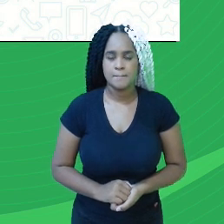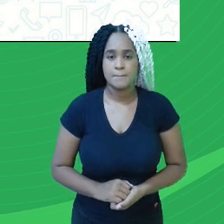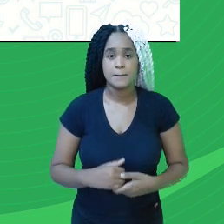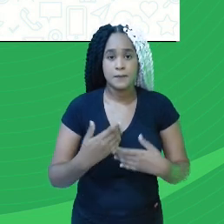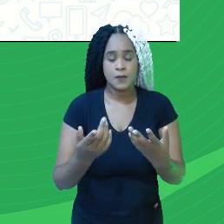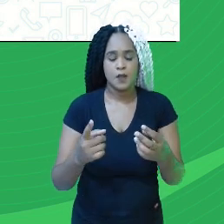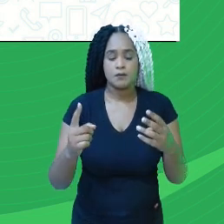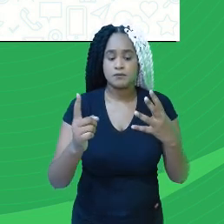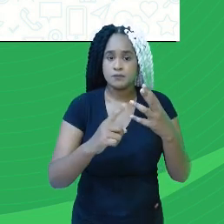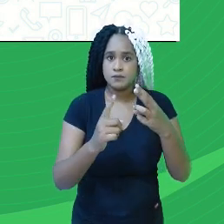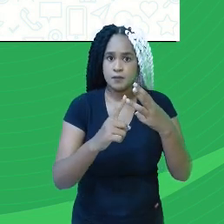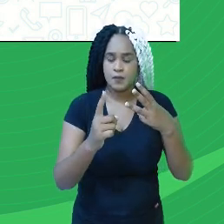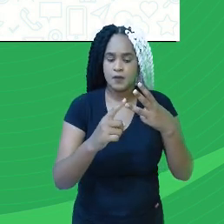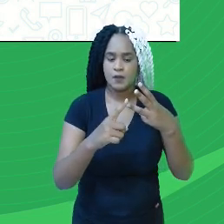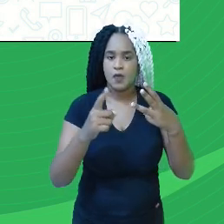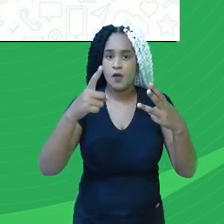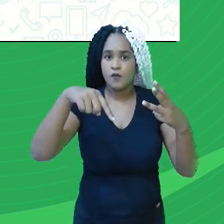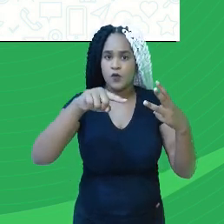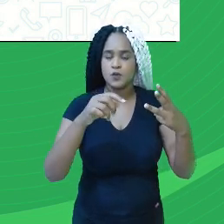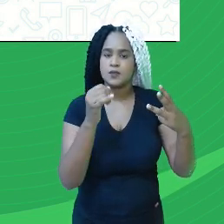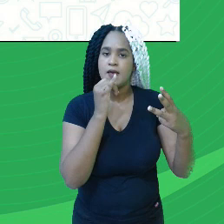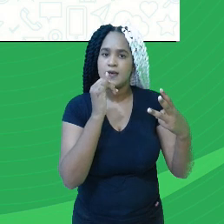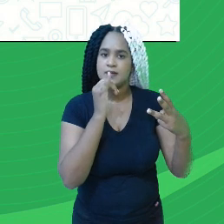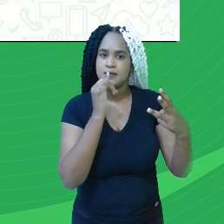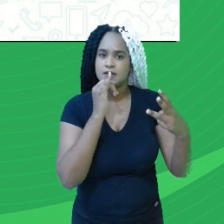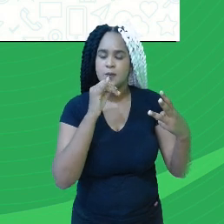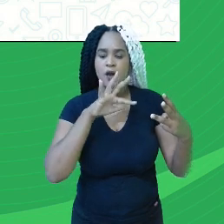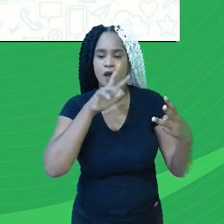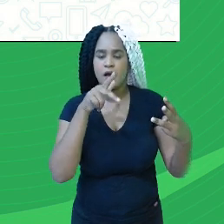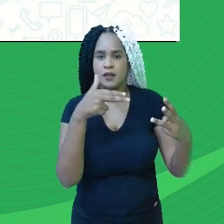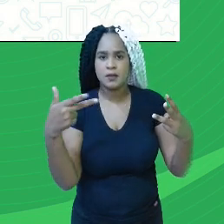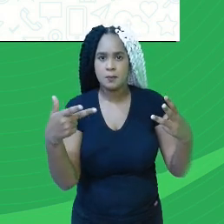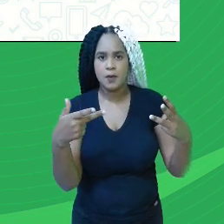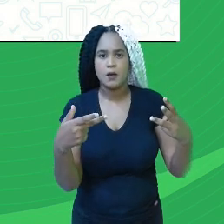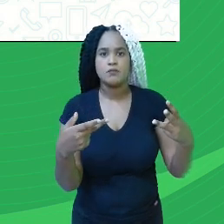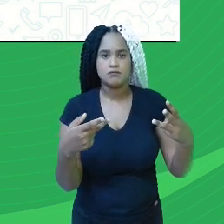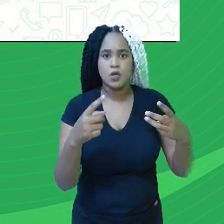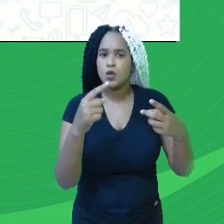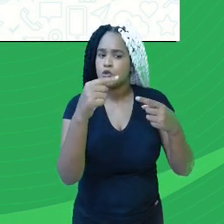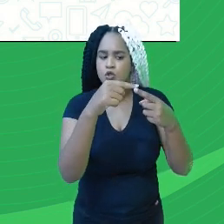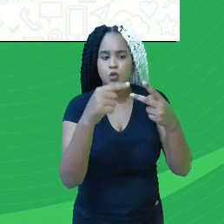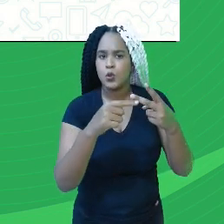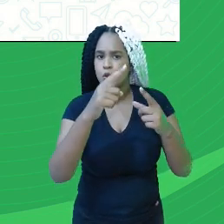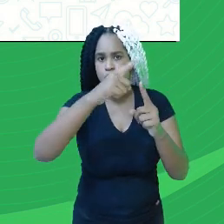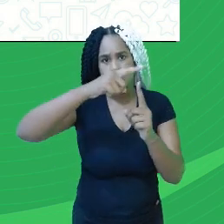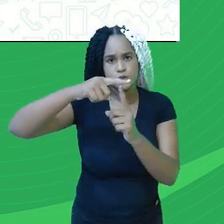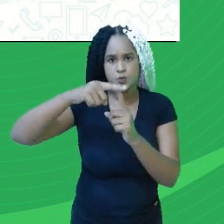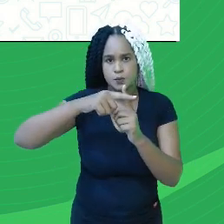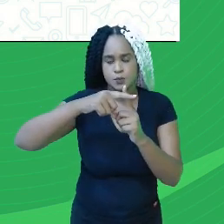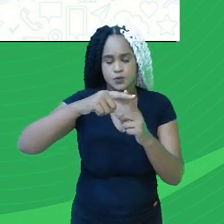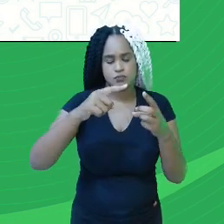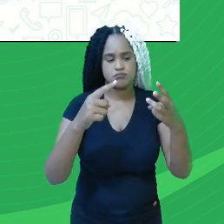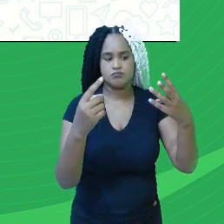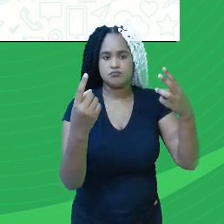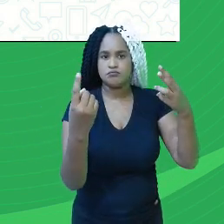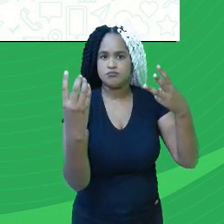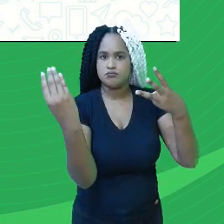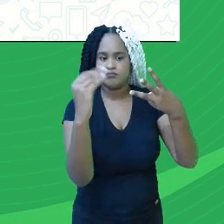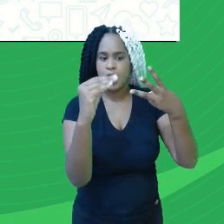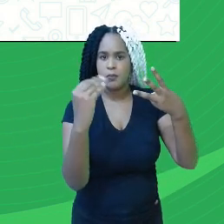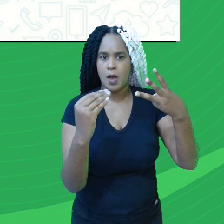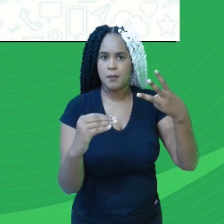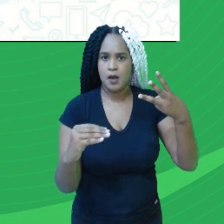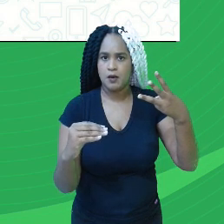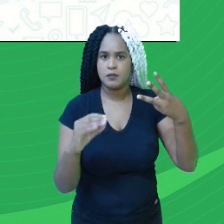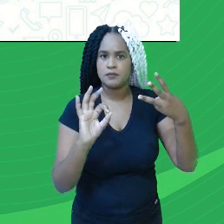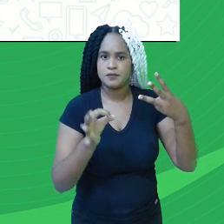nessa terceira questão, você vai dar exemplos de seres tanto autótrofos como de seres